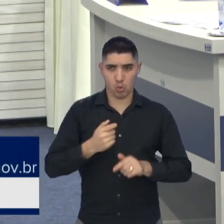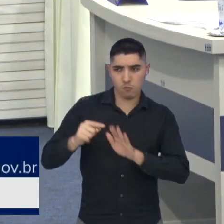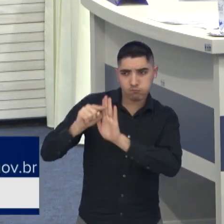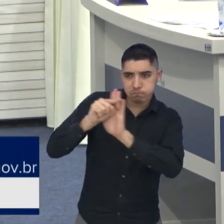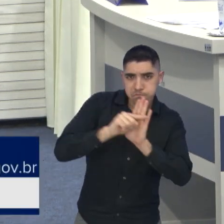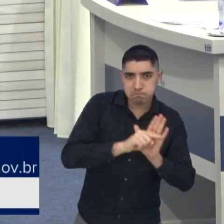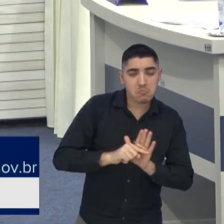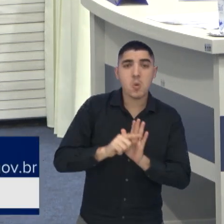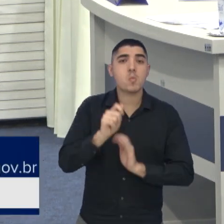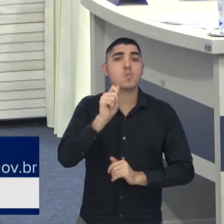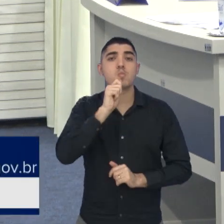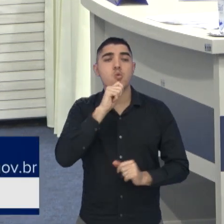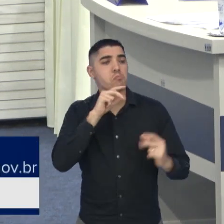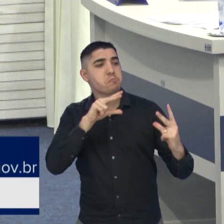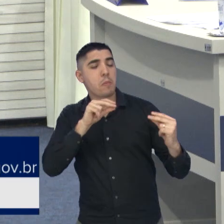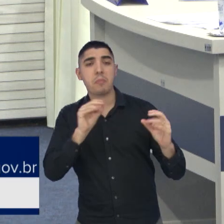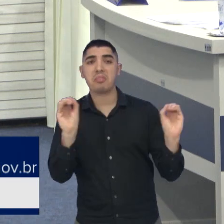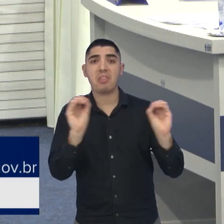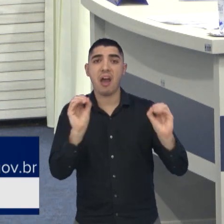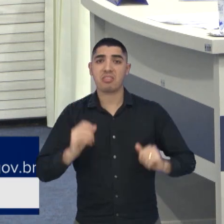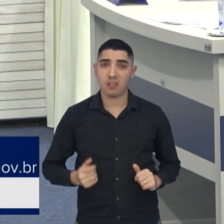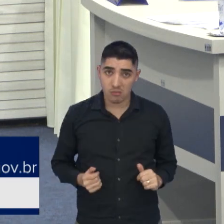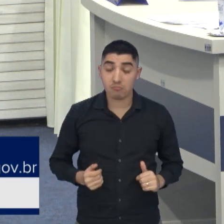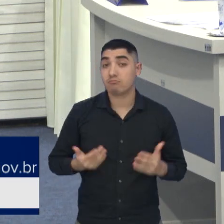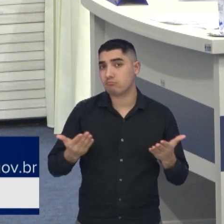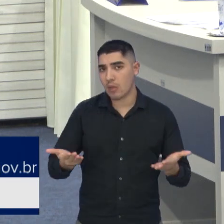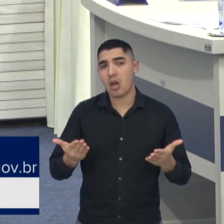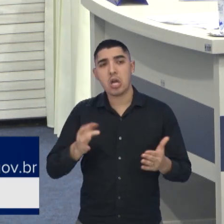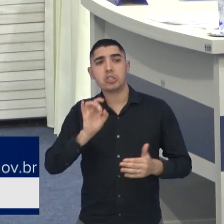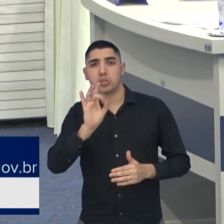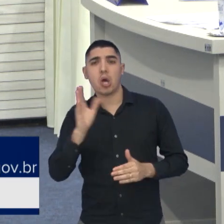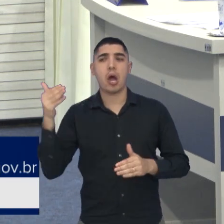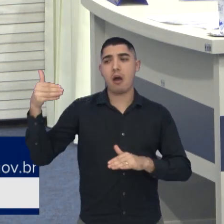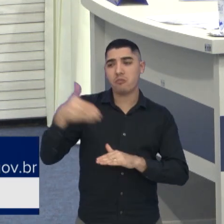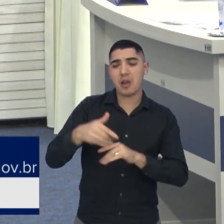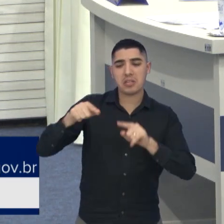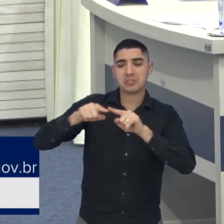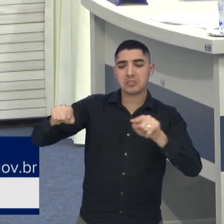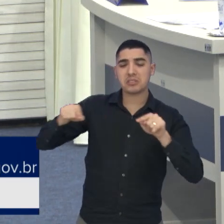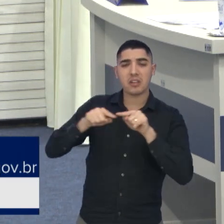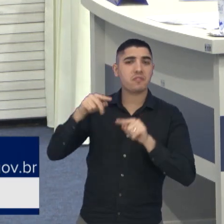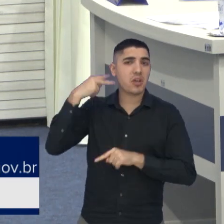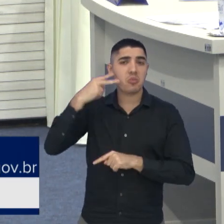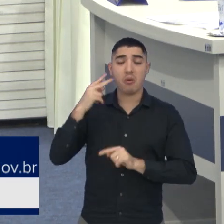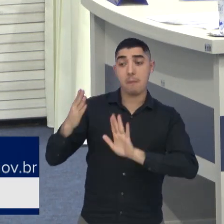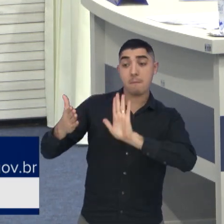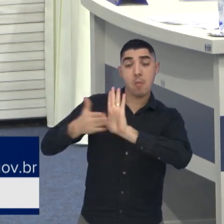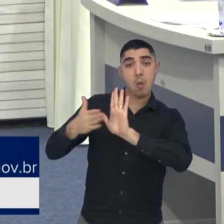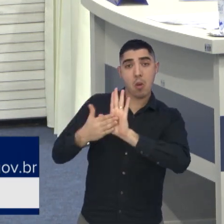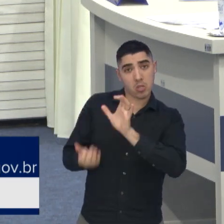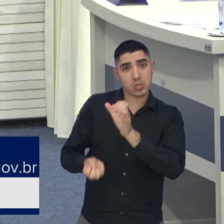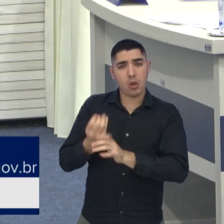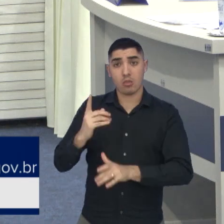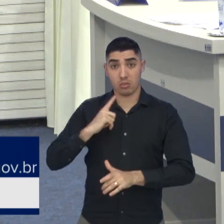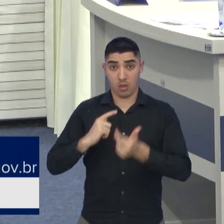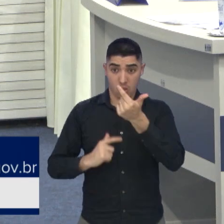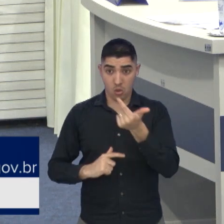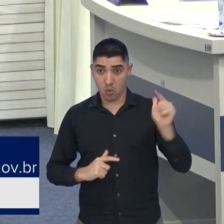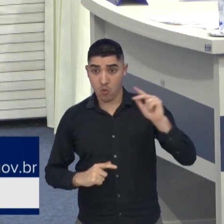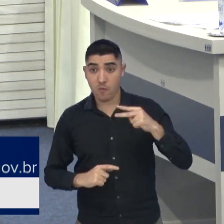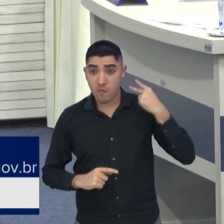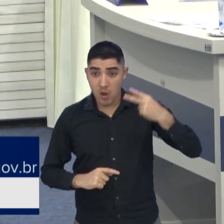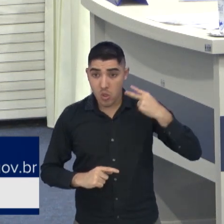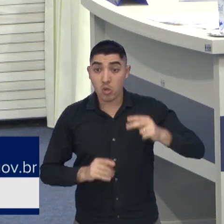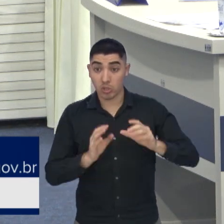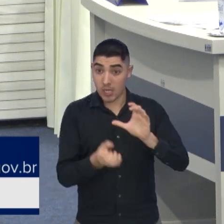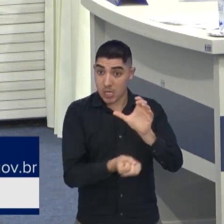todos os gabinetes, fizeram algumas propostas de emenda Teve, inclusive, um vereador que fez as emendas, que